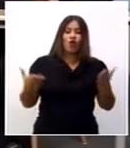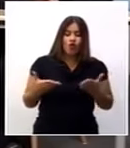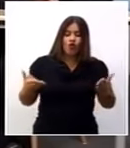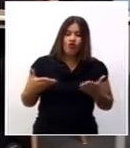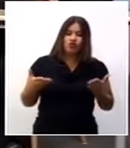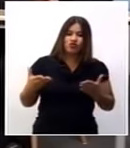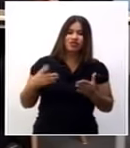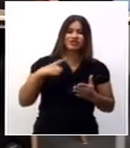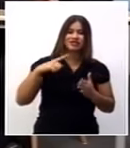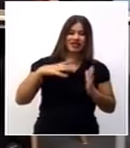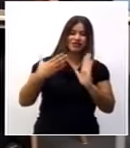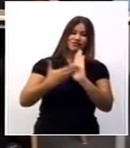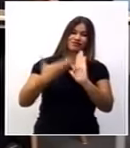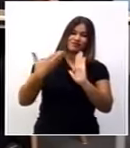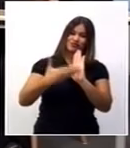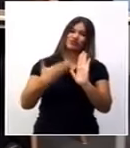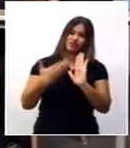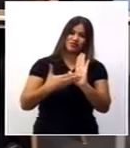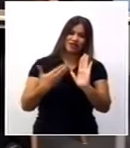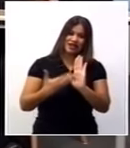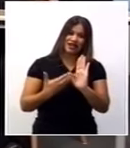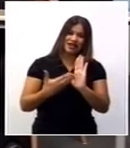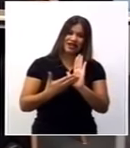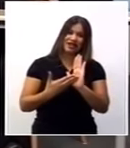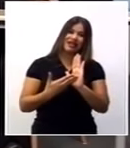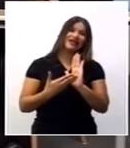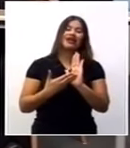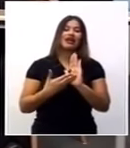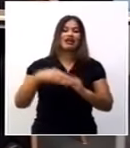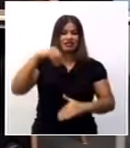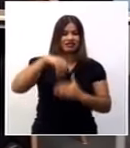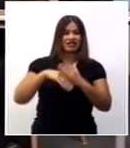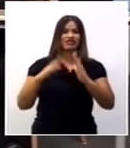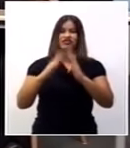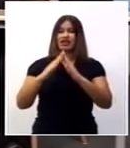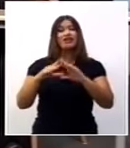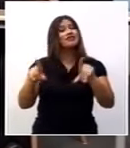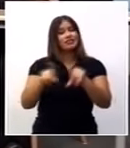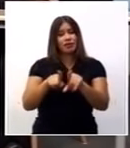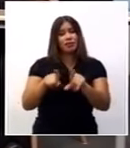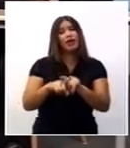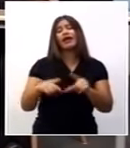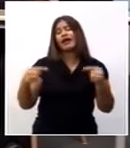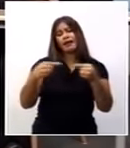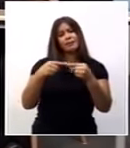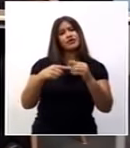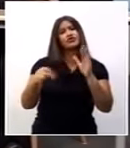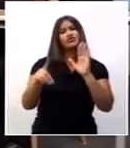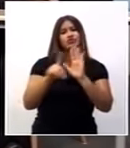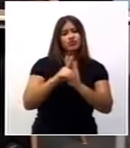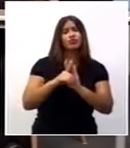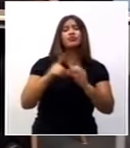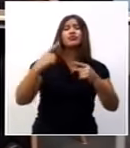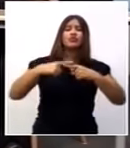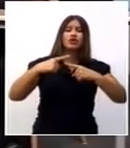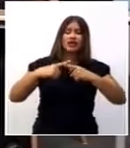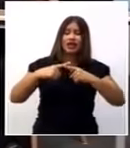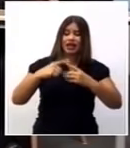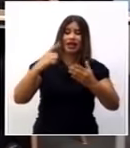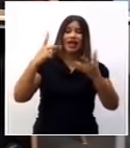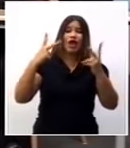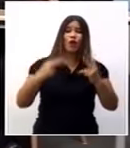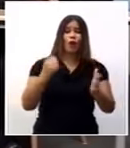receberam este bimestre, estamos trabalhando em casa, ele é uma fonte histórica, ele é um documento, vai ficar marcado, não